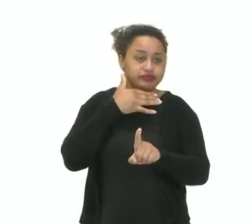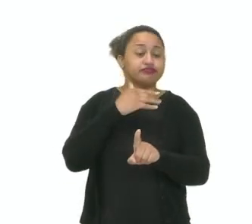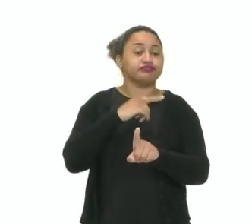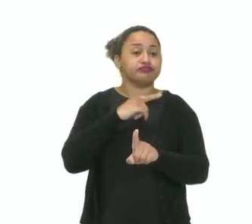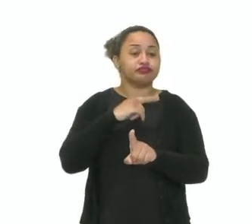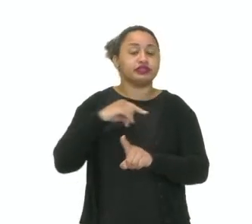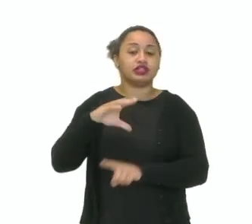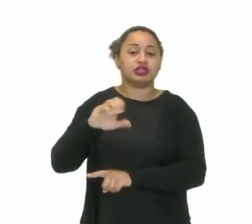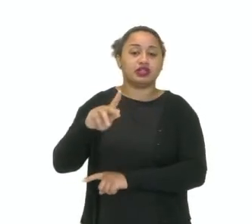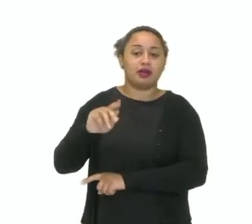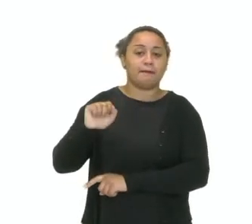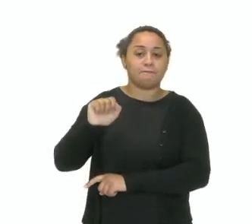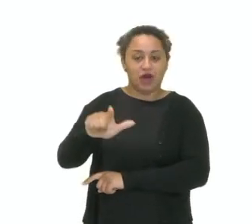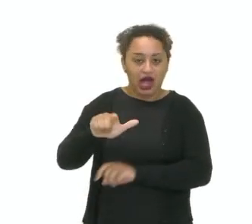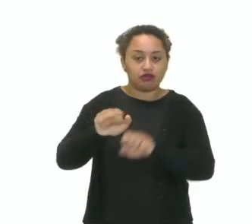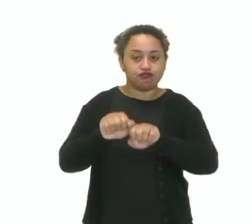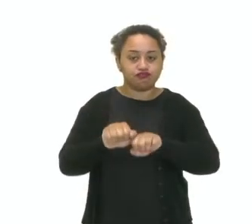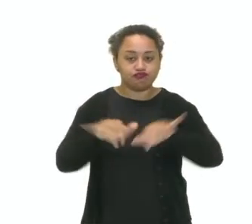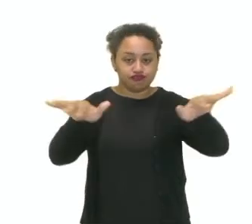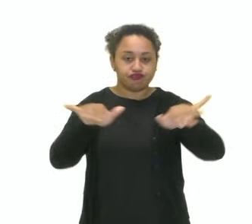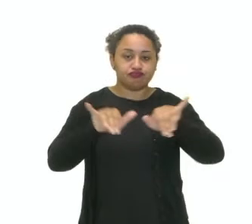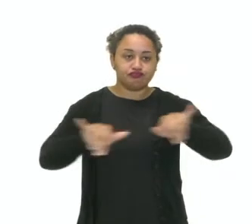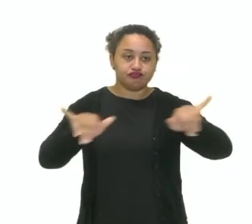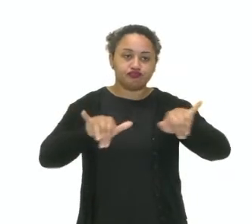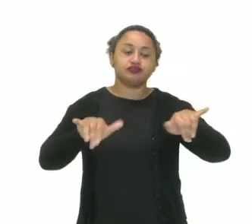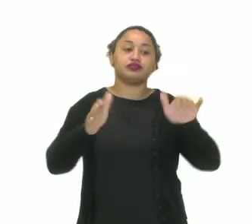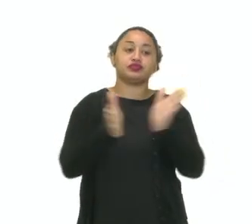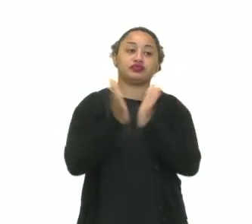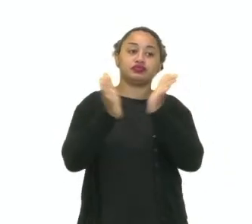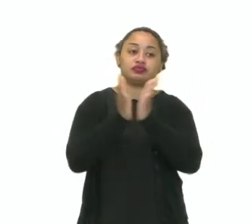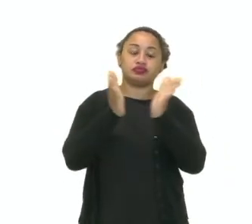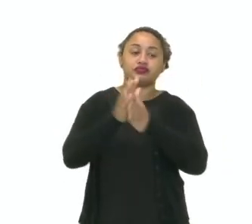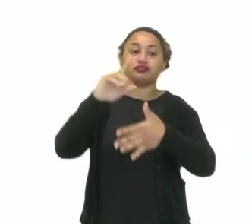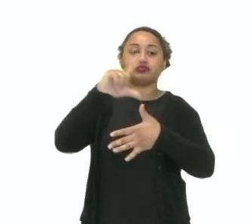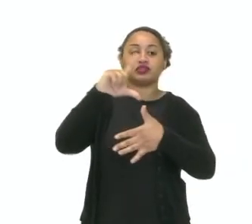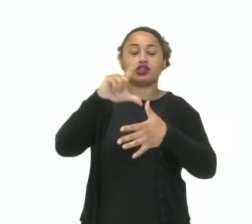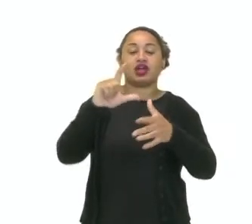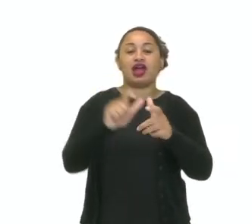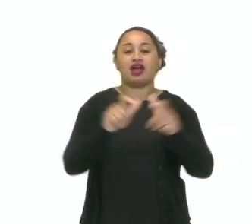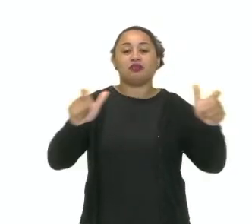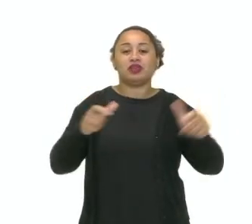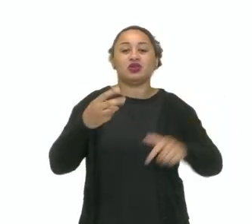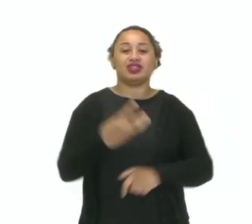a CEPAL, a pobreza na América Latina teria aumentado para